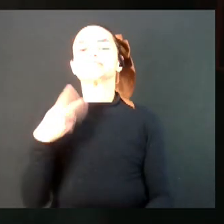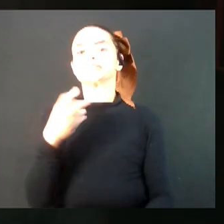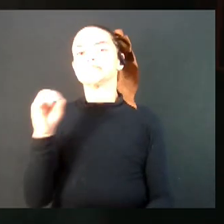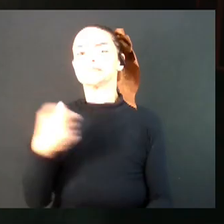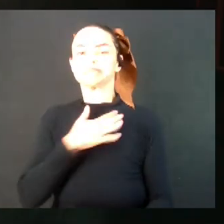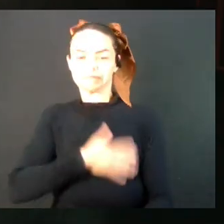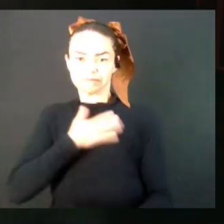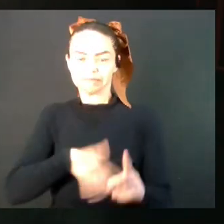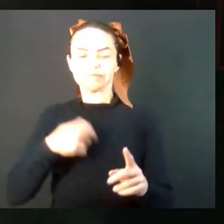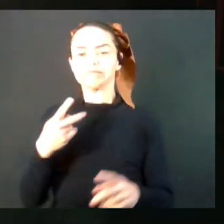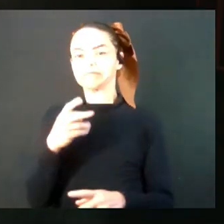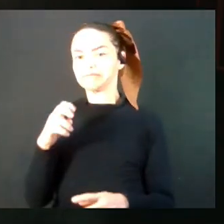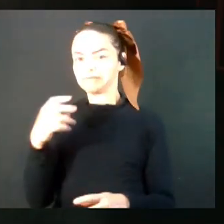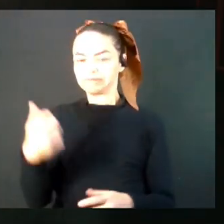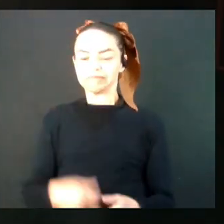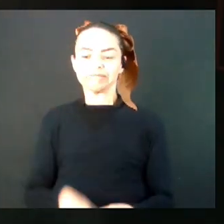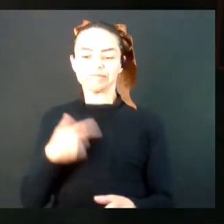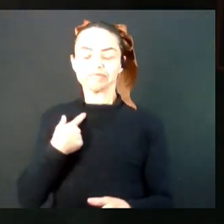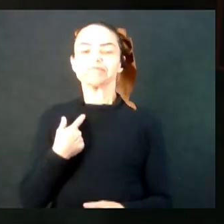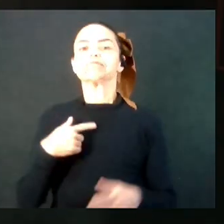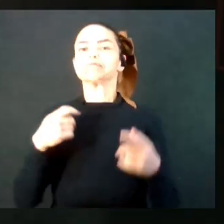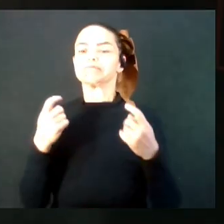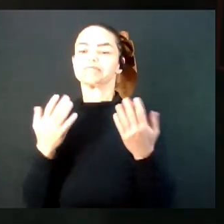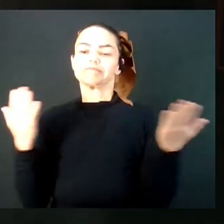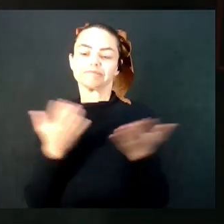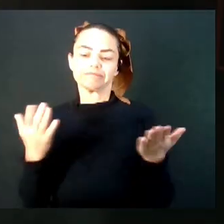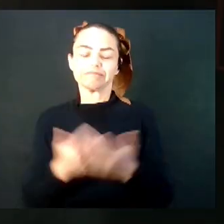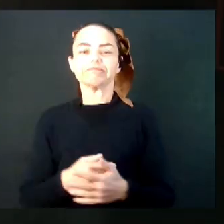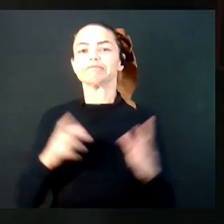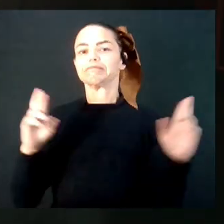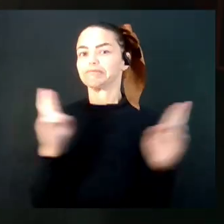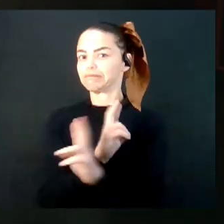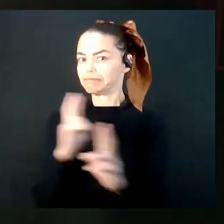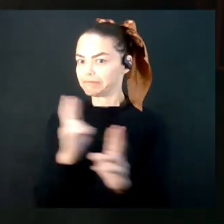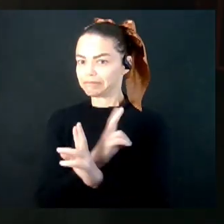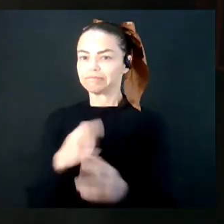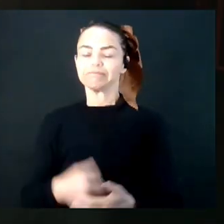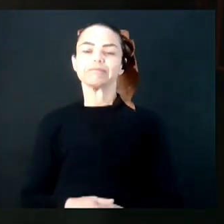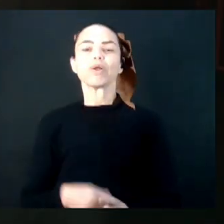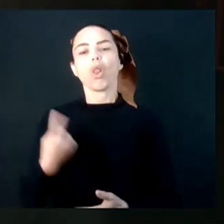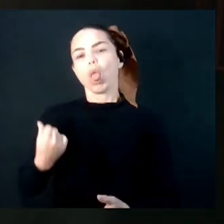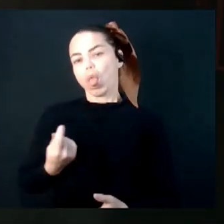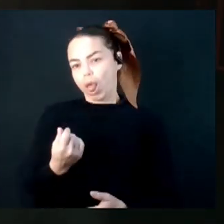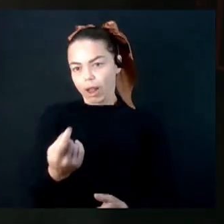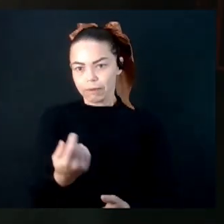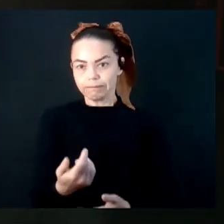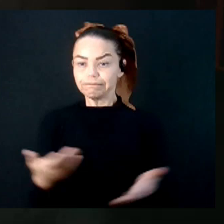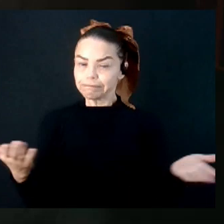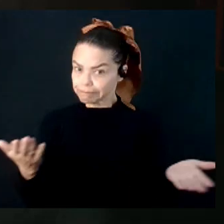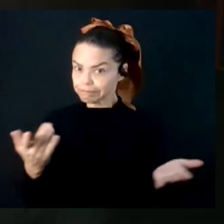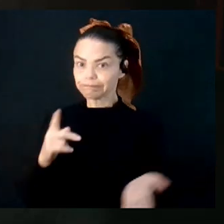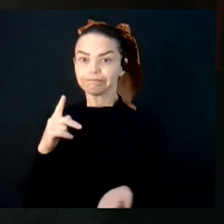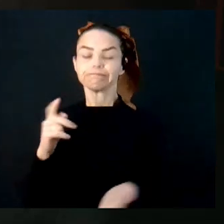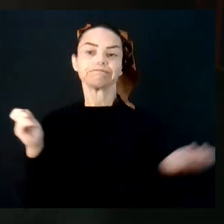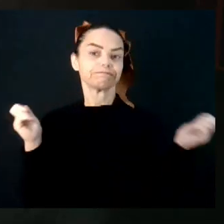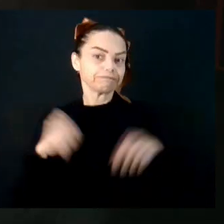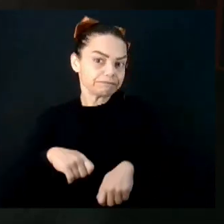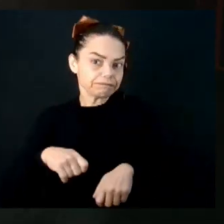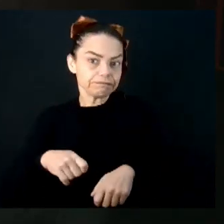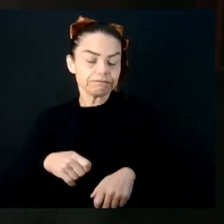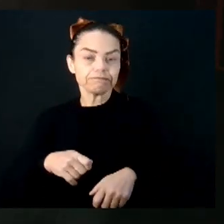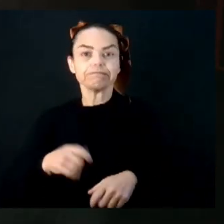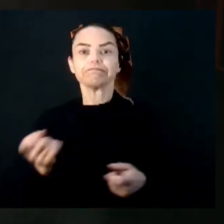2026, que hoje discute os relacionamentos duradouros. É possível restabelecer